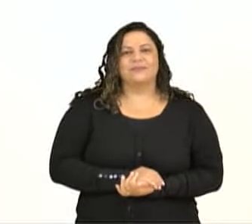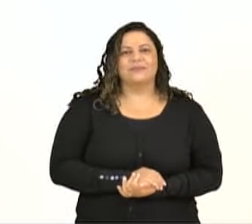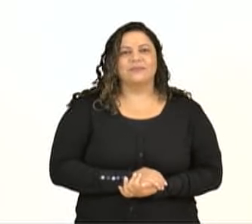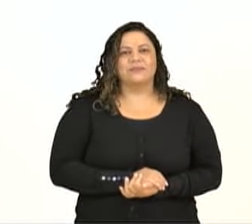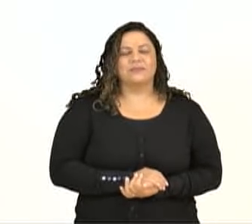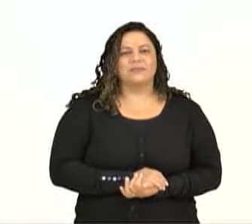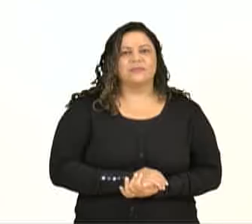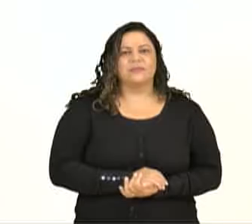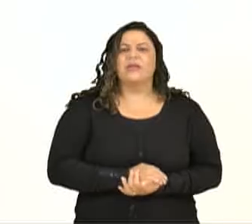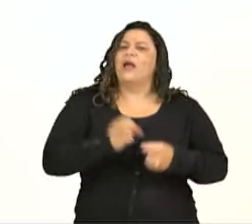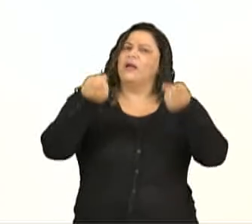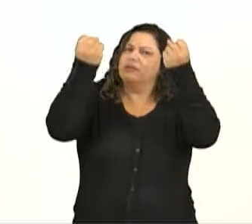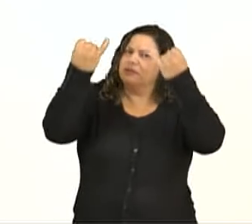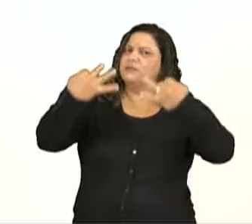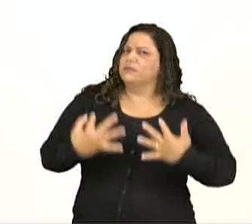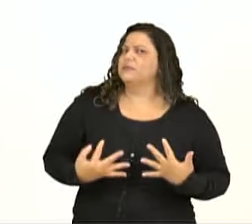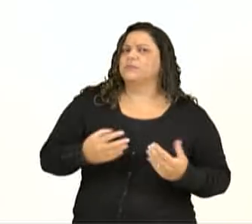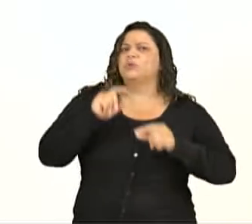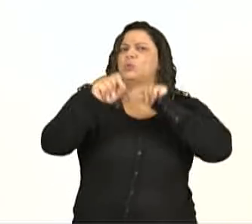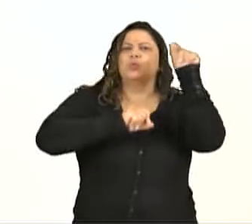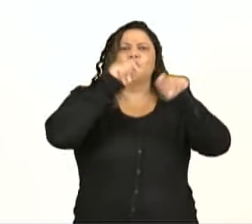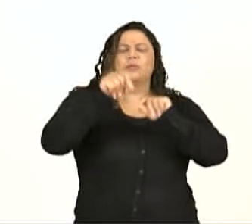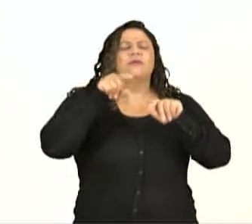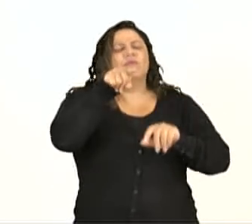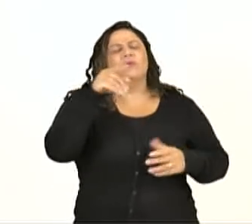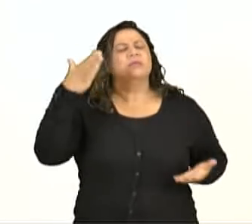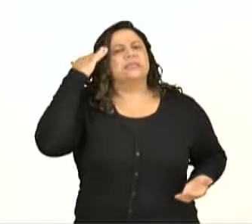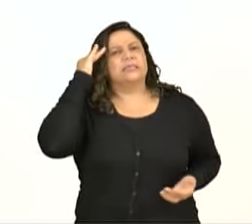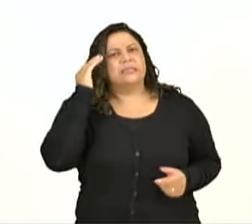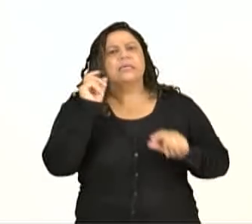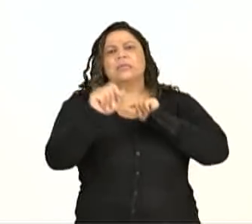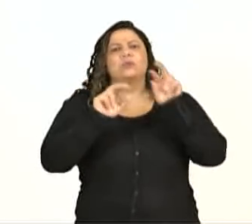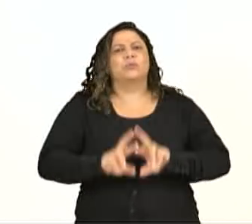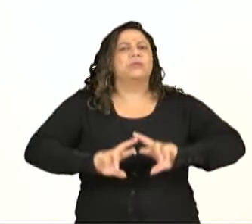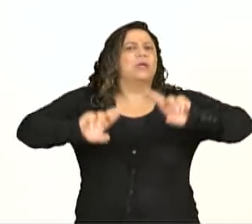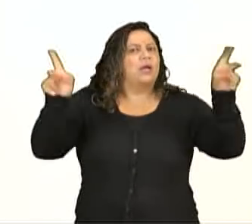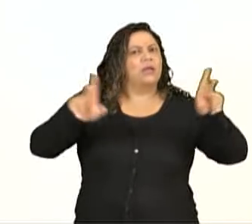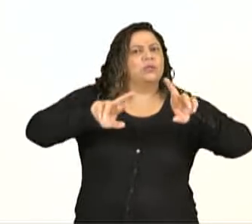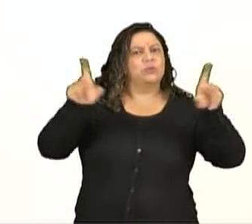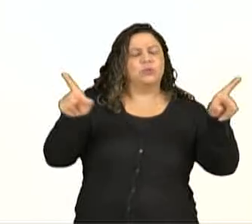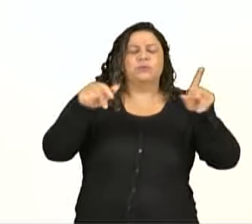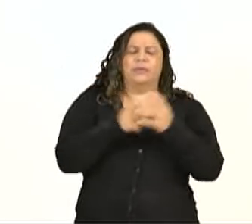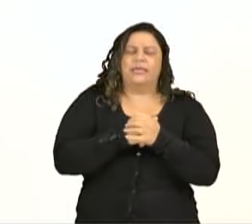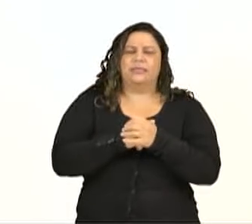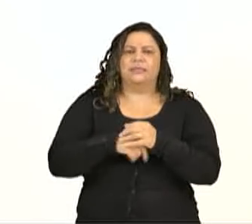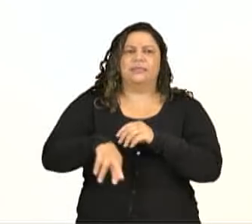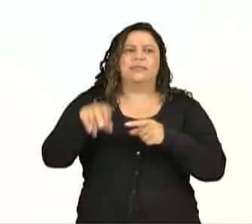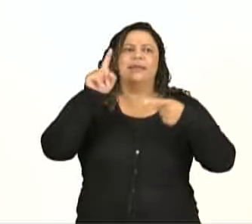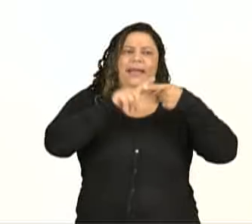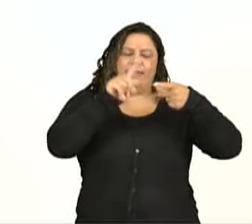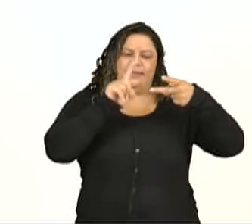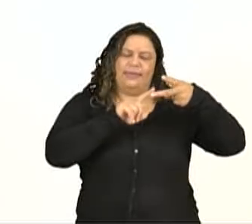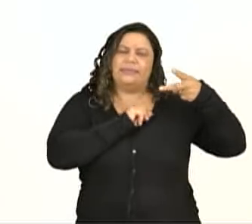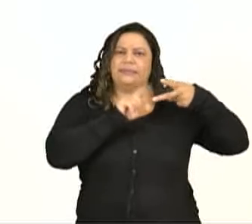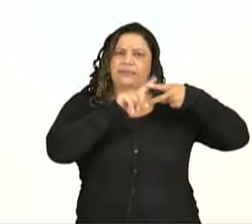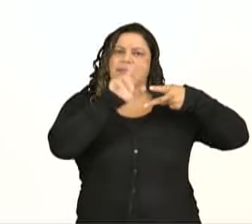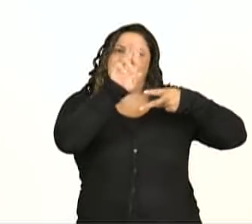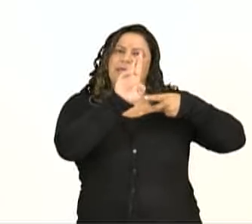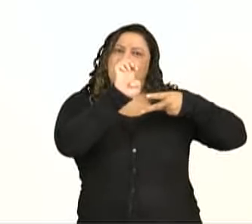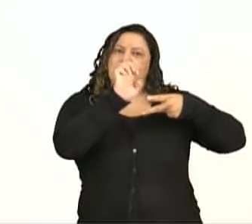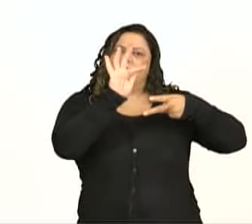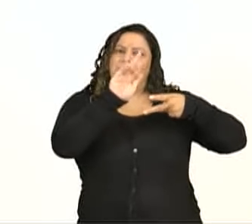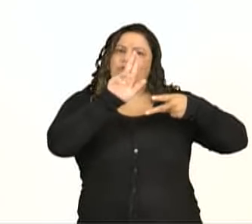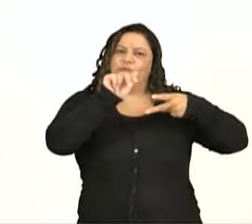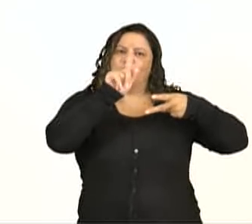palavras, escreva o que você entende como a diferença entre refugiado e deslocado. Então